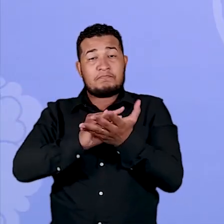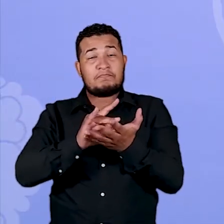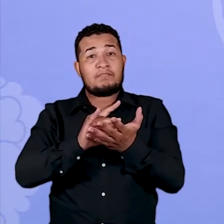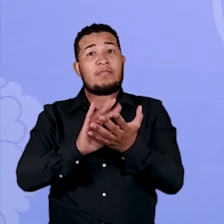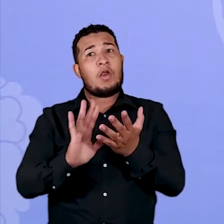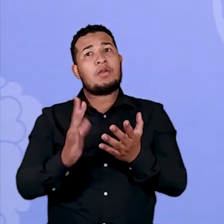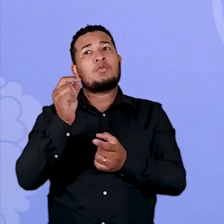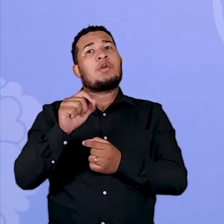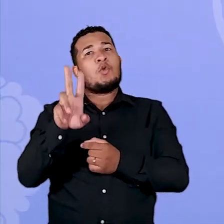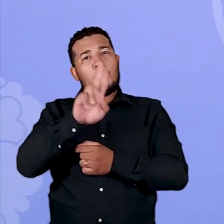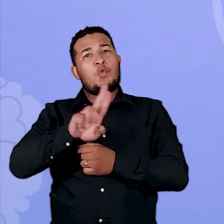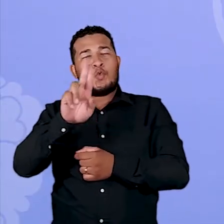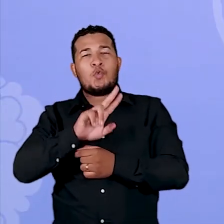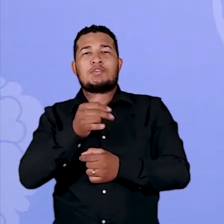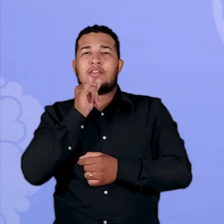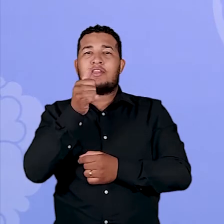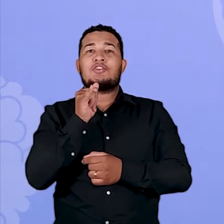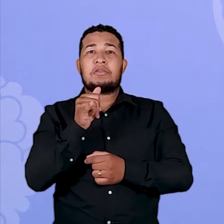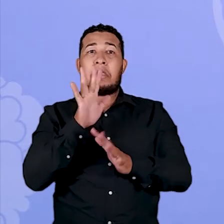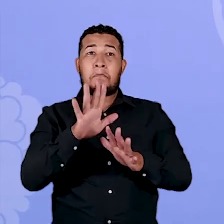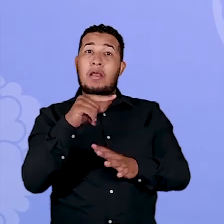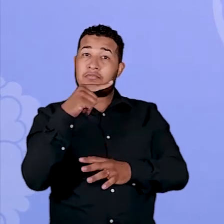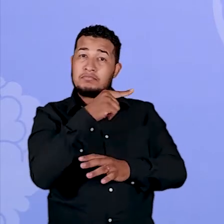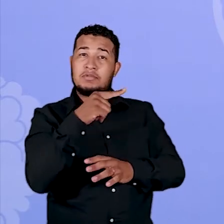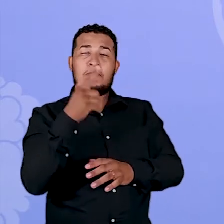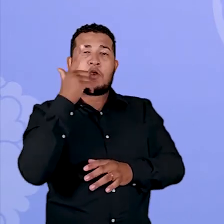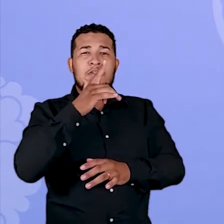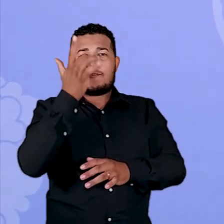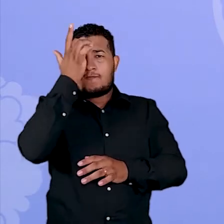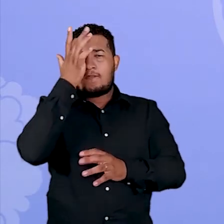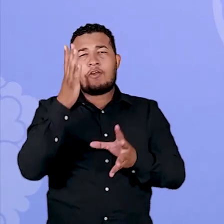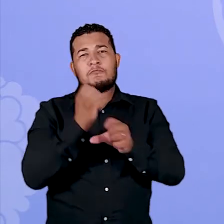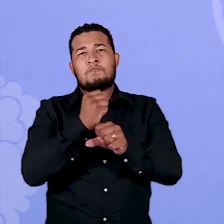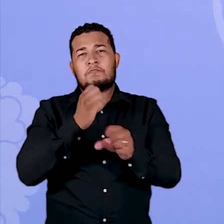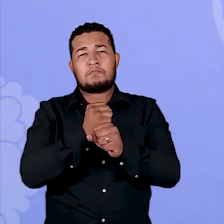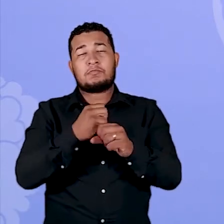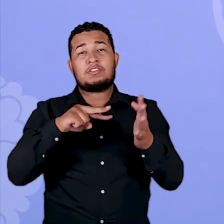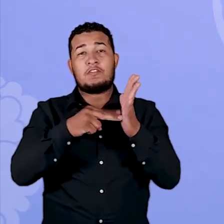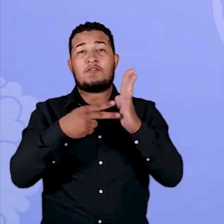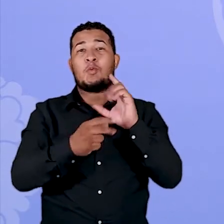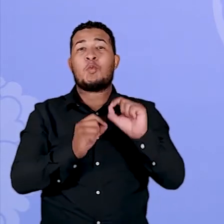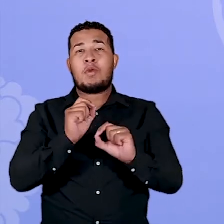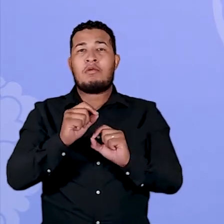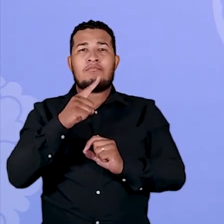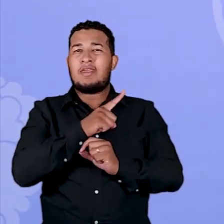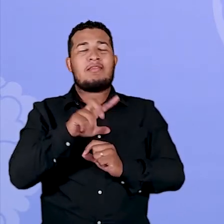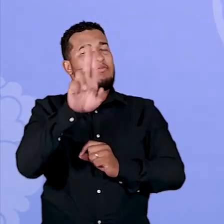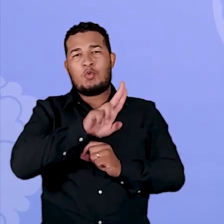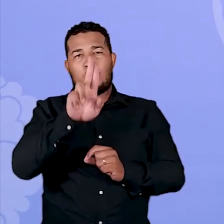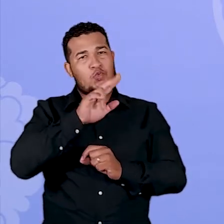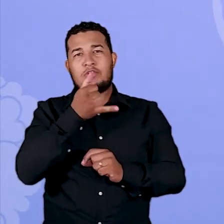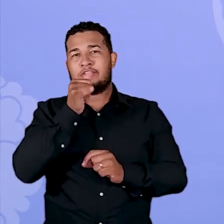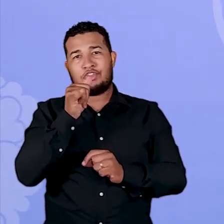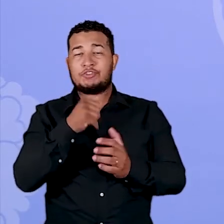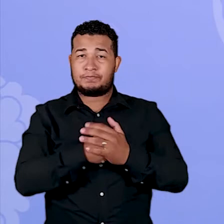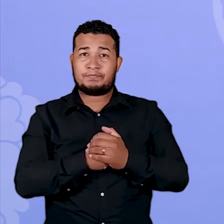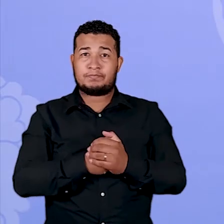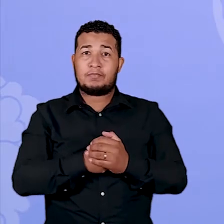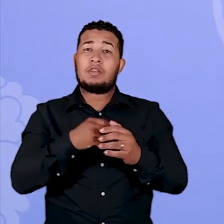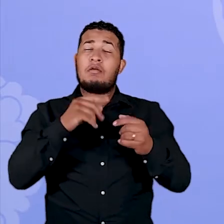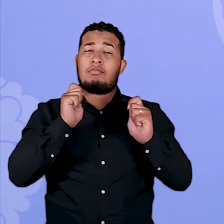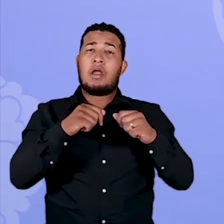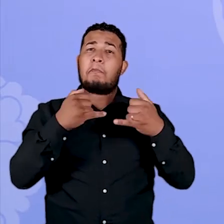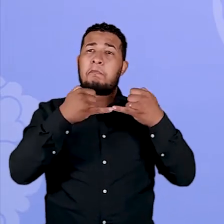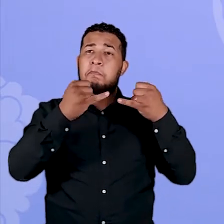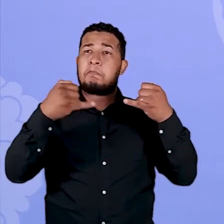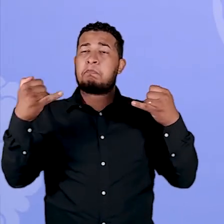vida real, ele acaba consumindo energia. Mas aqui, para a gente, para facilitar a nossa conta, a gente vai considerar que ele não consome energia. A